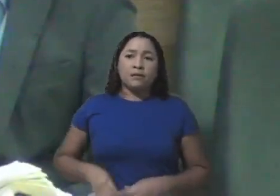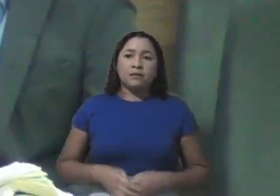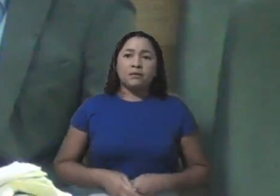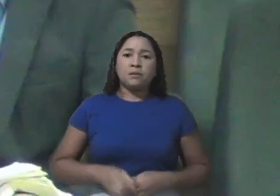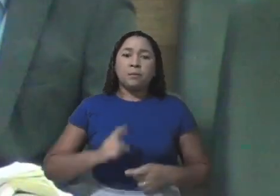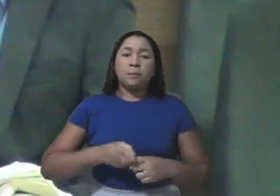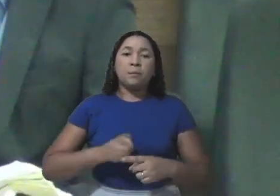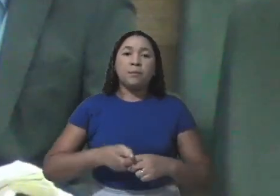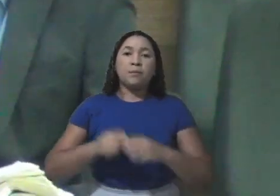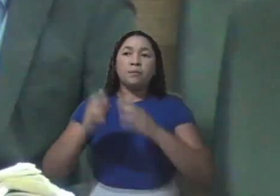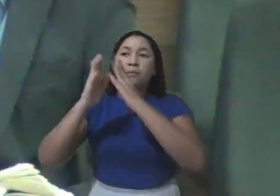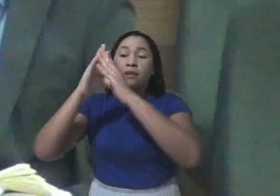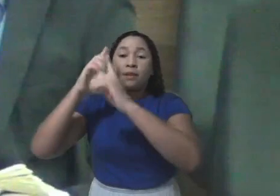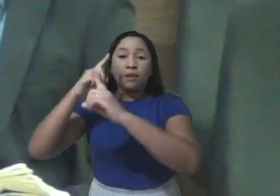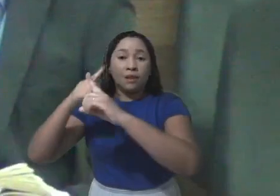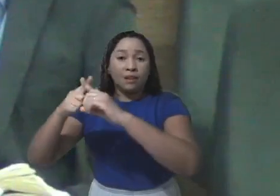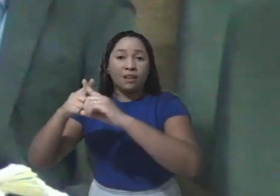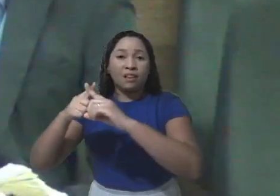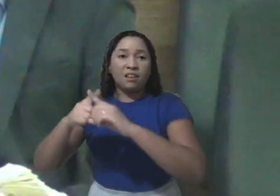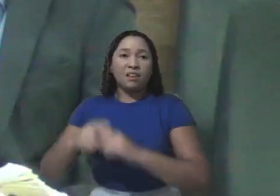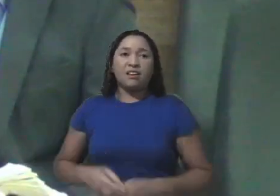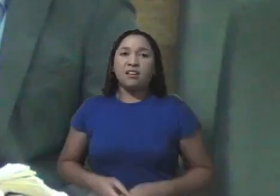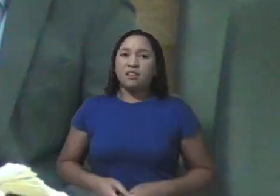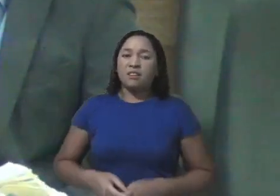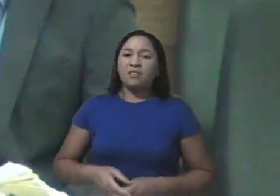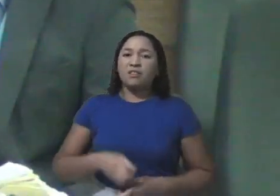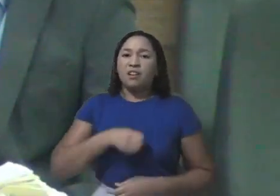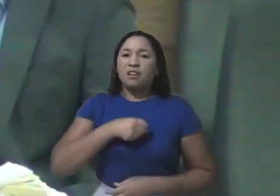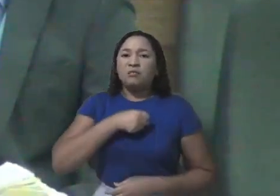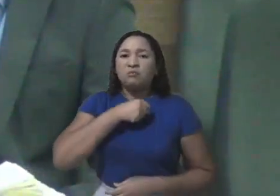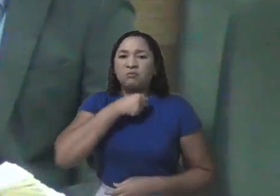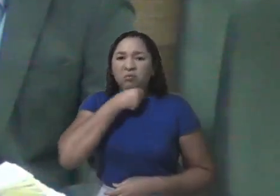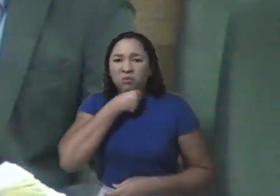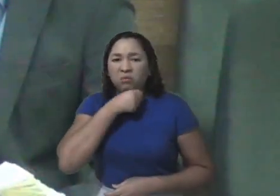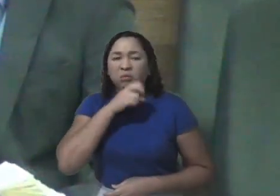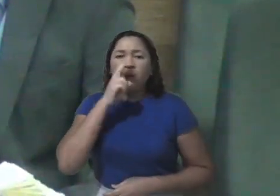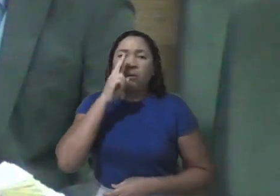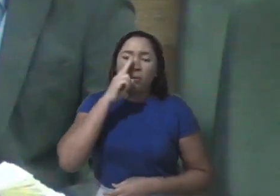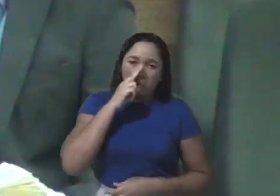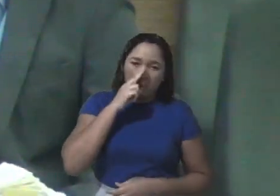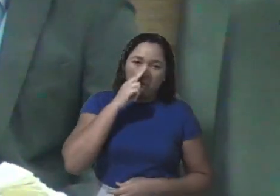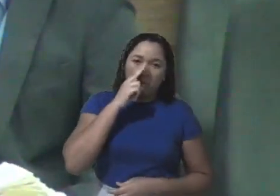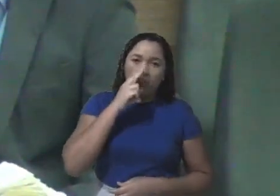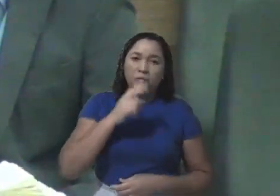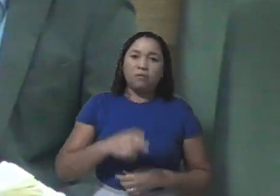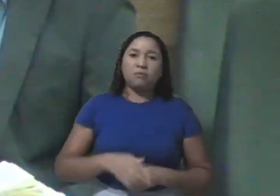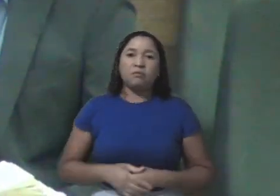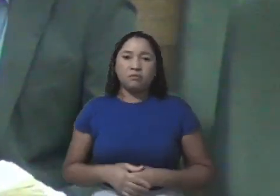de crentes velhos e não de velhos crentes.